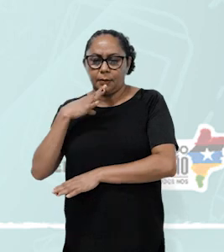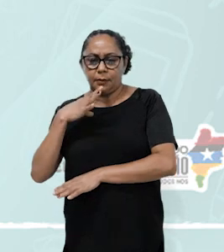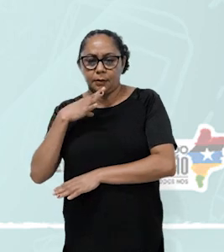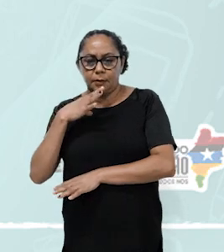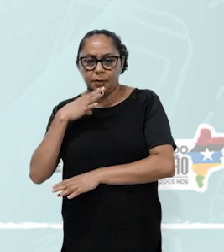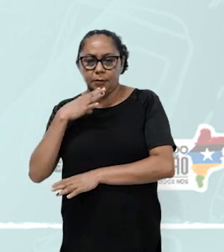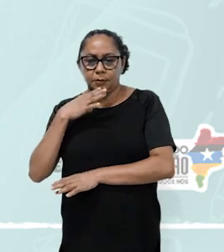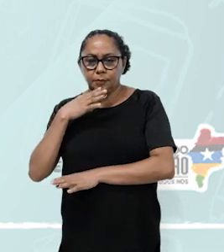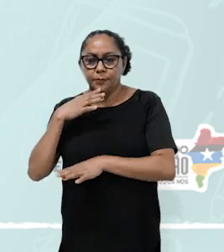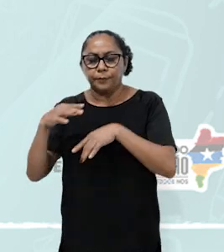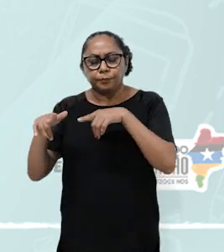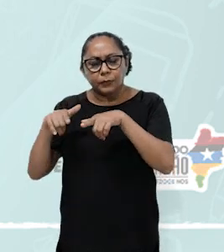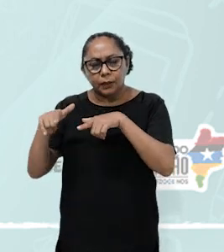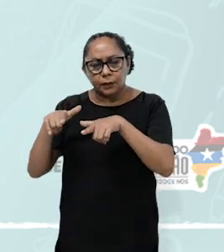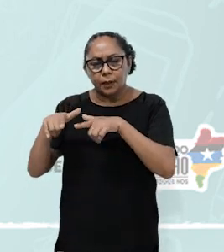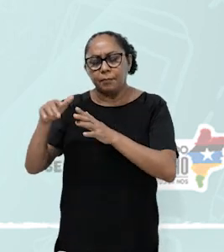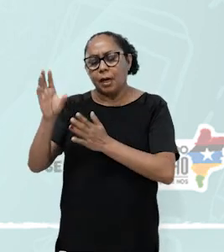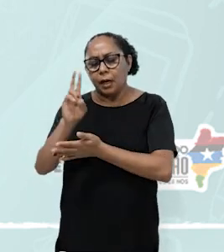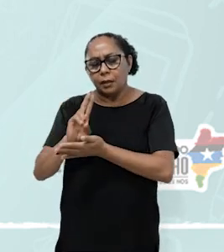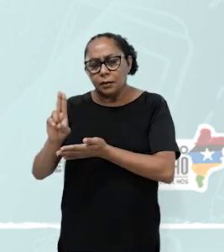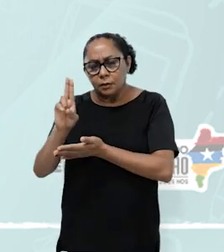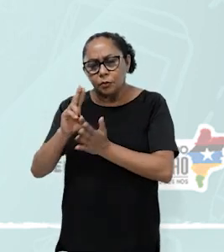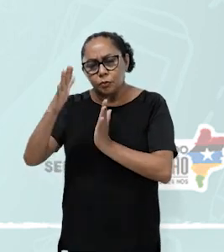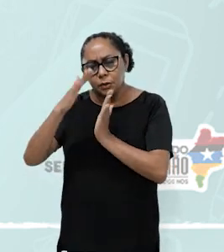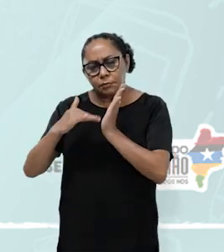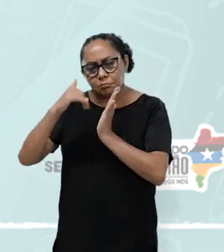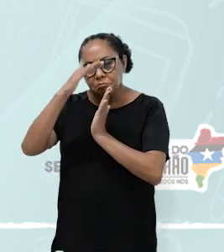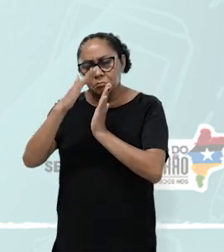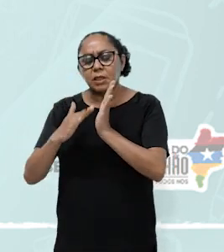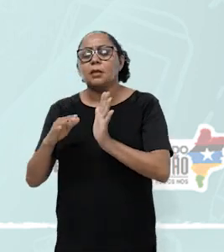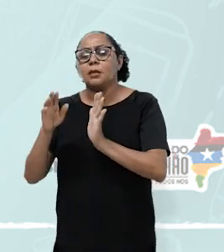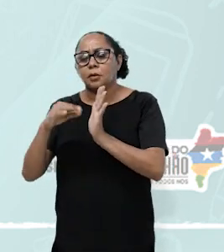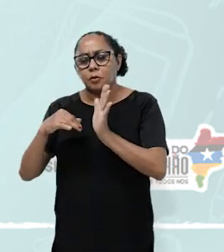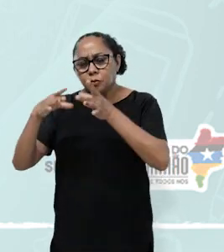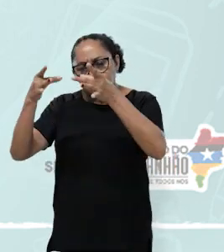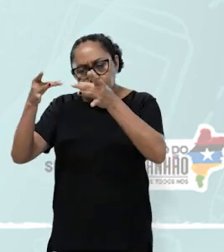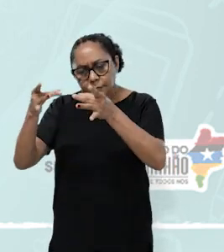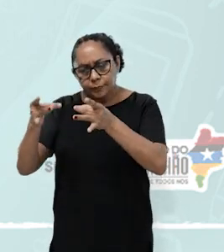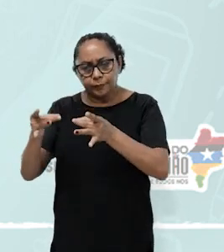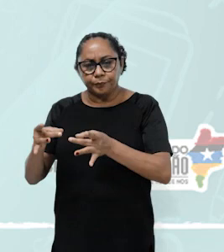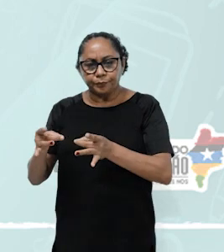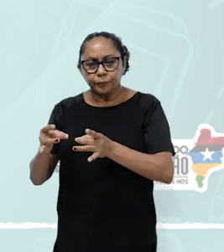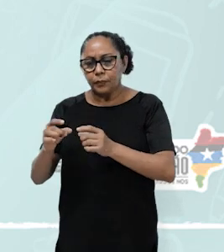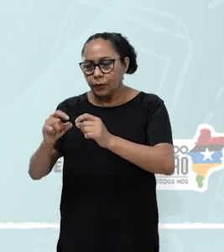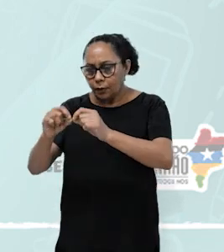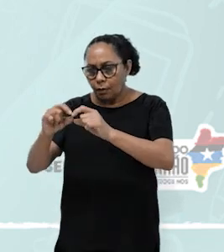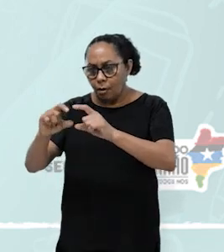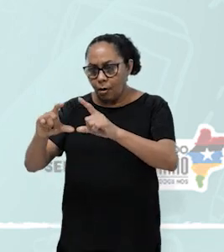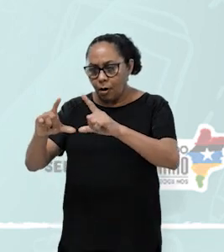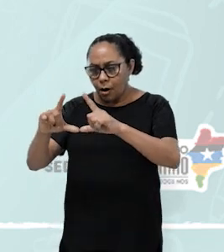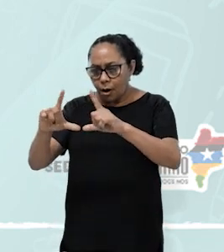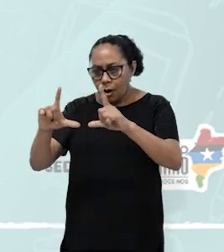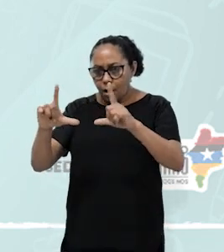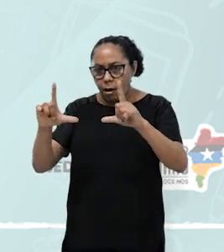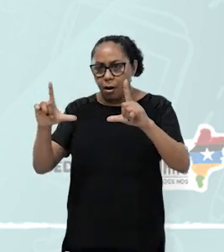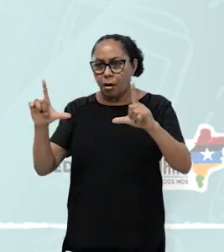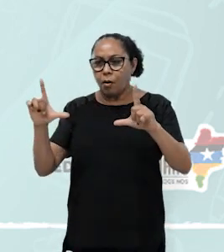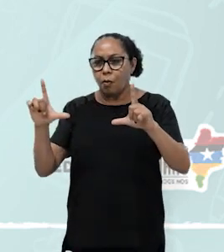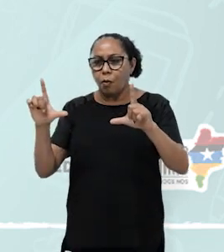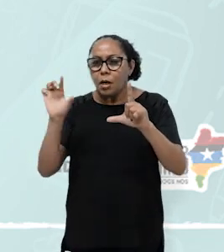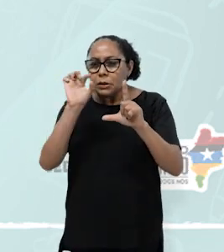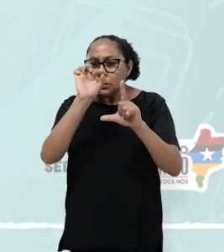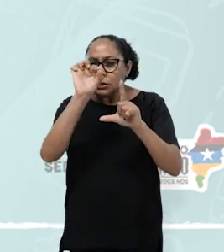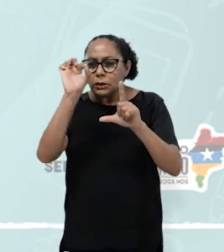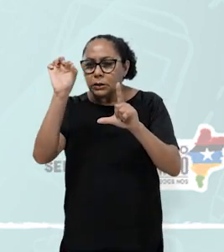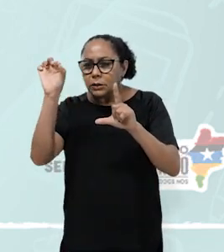com pontos bem específicos. Professor, isso não parecem pontos. Se a gente der um zoom em algumas áreas aqui, você vai perceber que há um granulamento. Esse granulamento